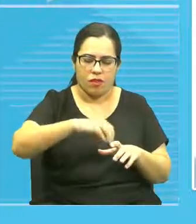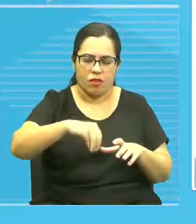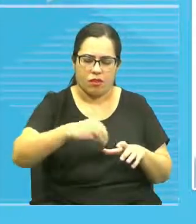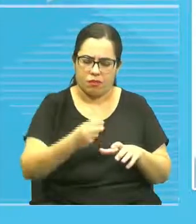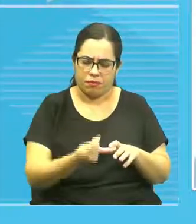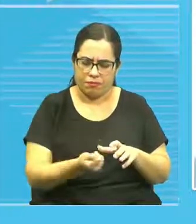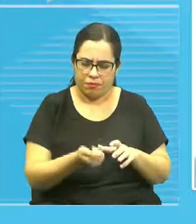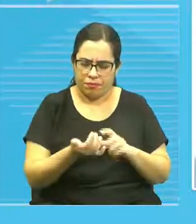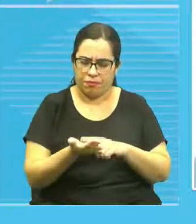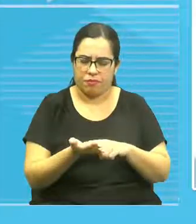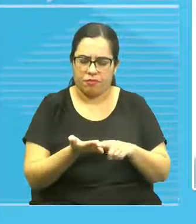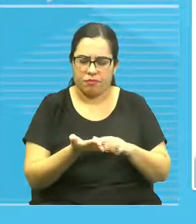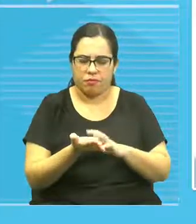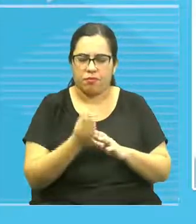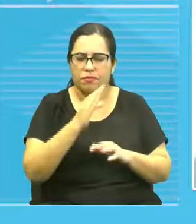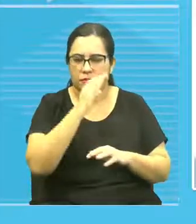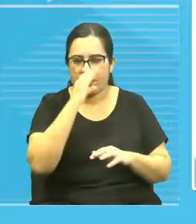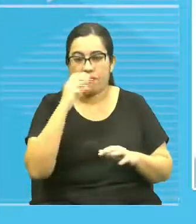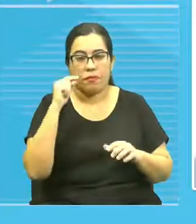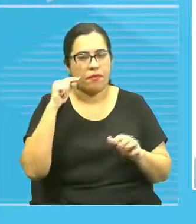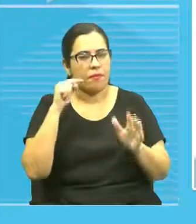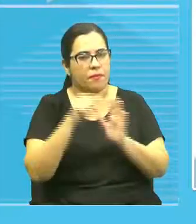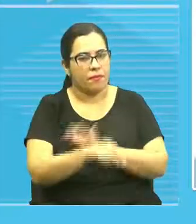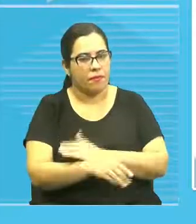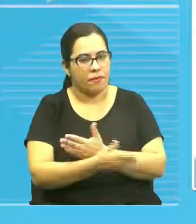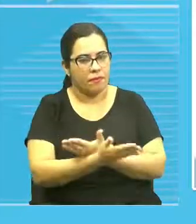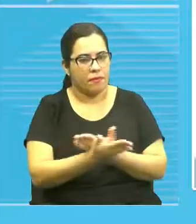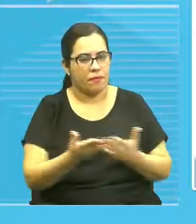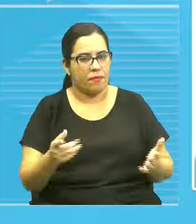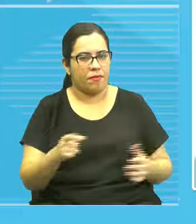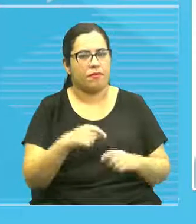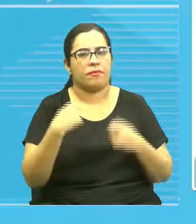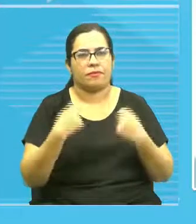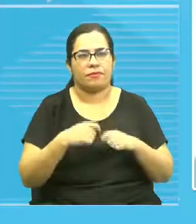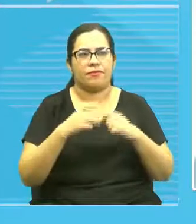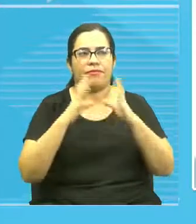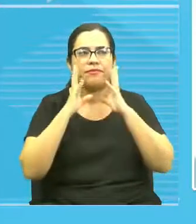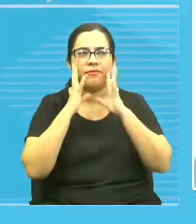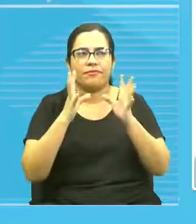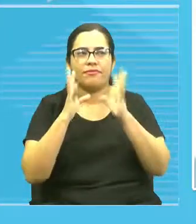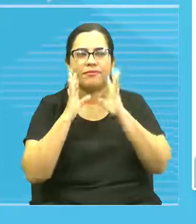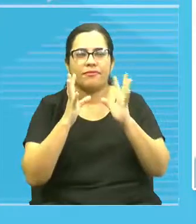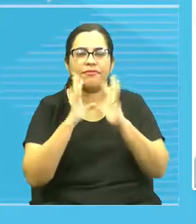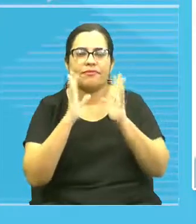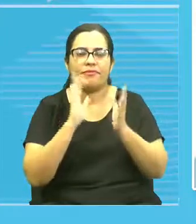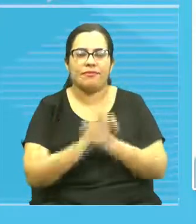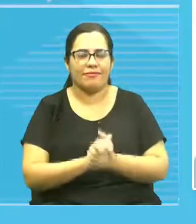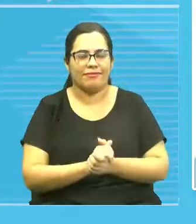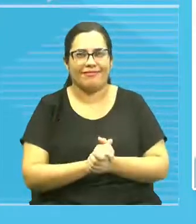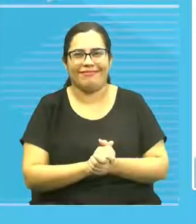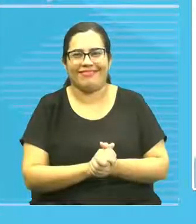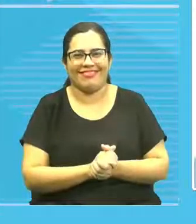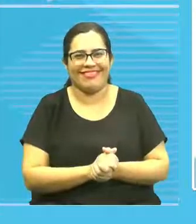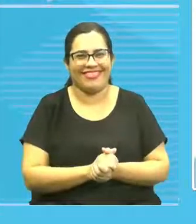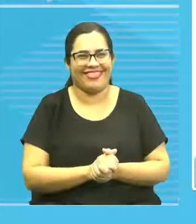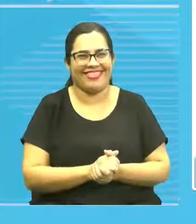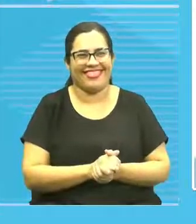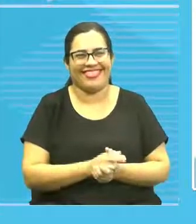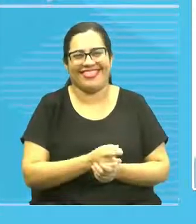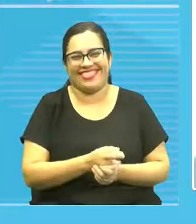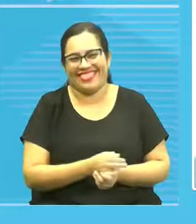mão. Ó, vou fazer uma pergunta para vocês. Atenção, Curral Novo, Isaías Coelho. Rosinha.